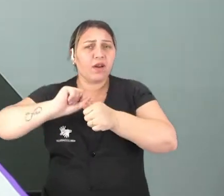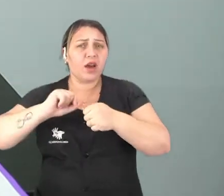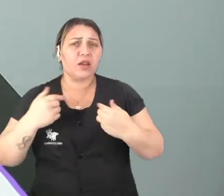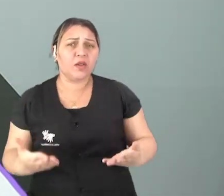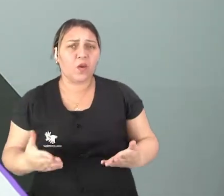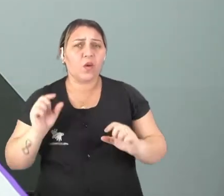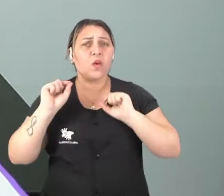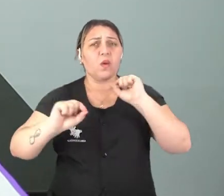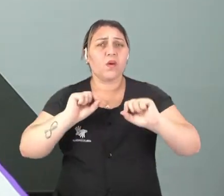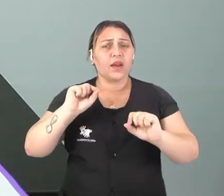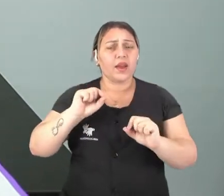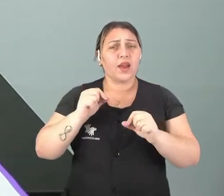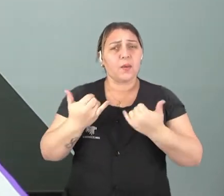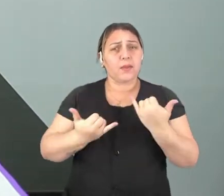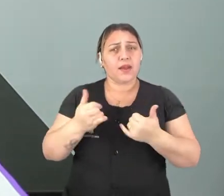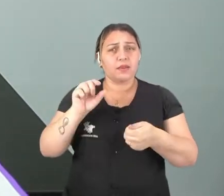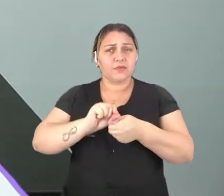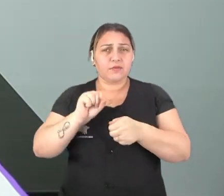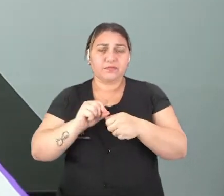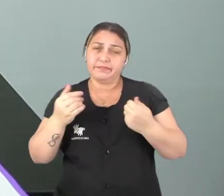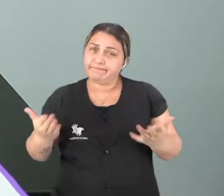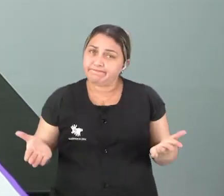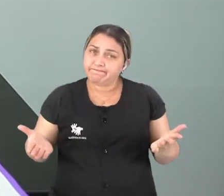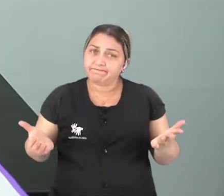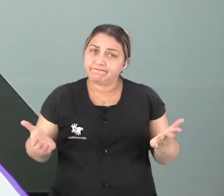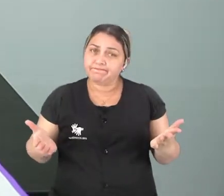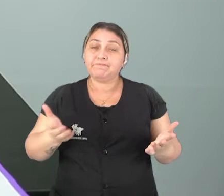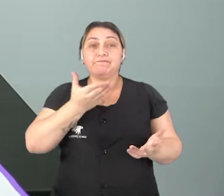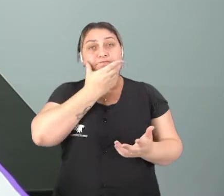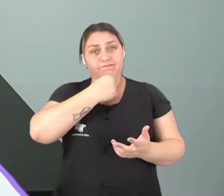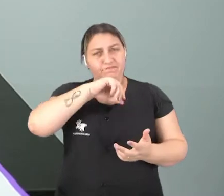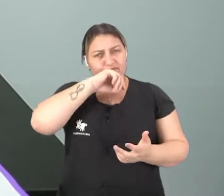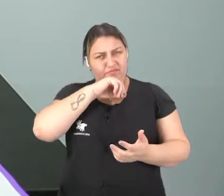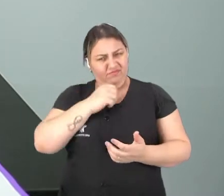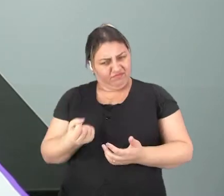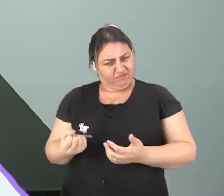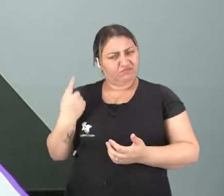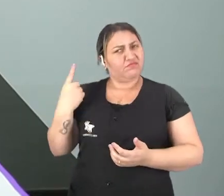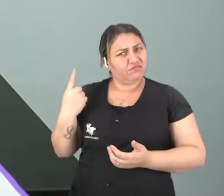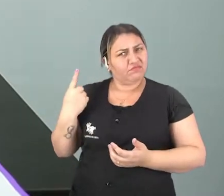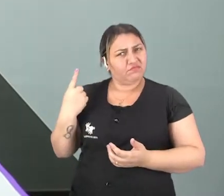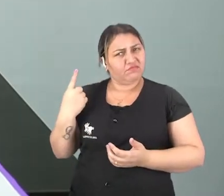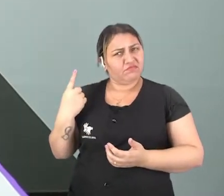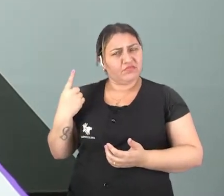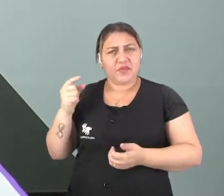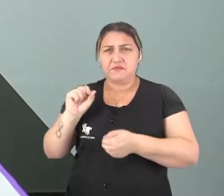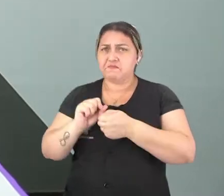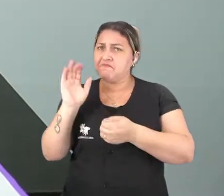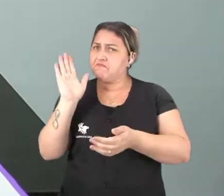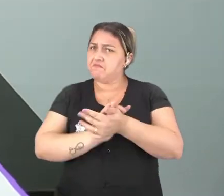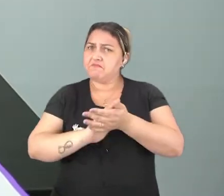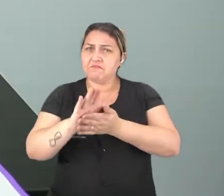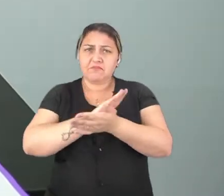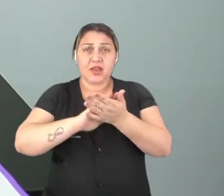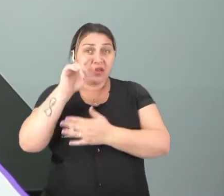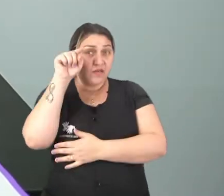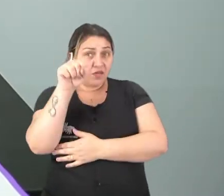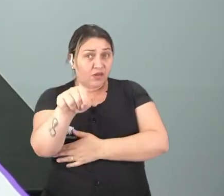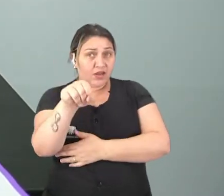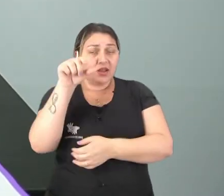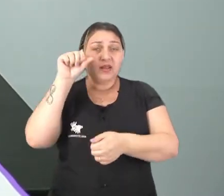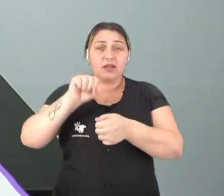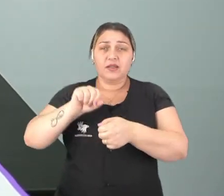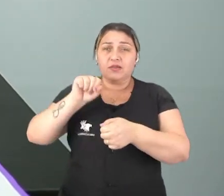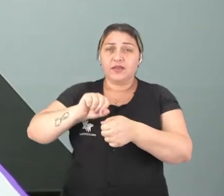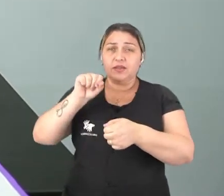O que esse brinquedo faz, né? E o pai disse, não faz nada. Você é que